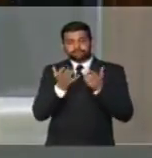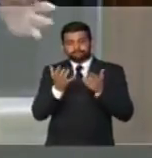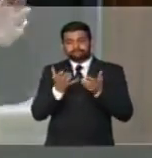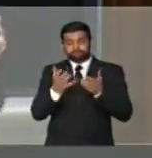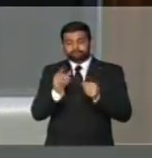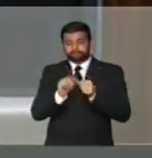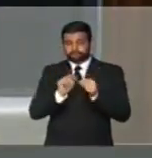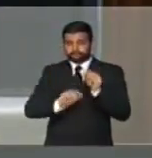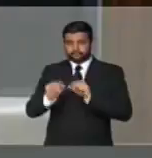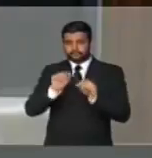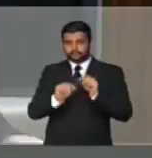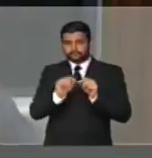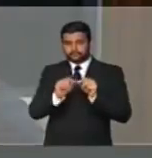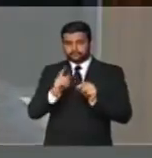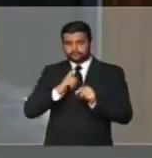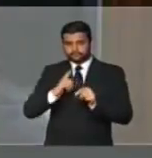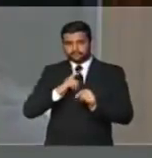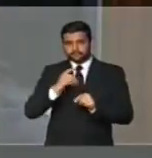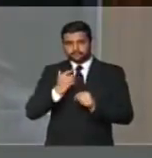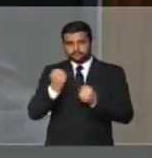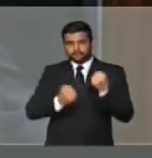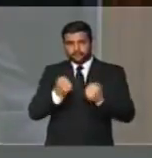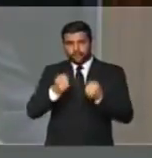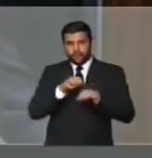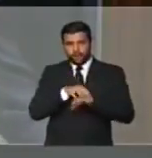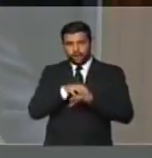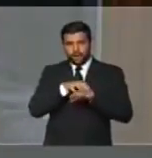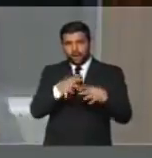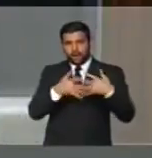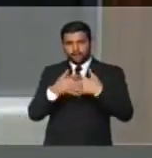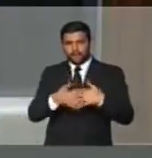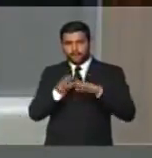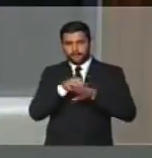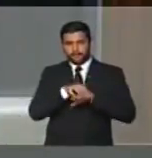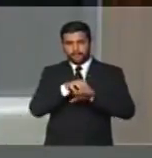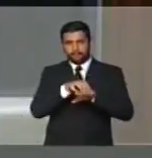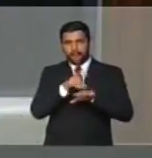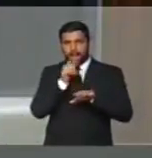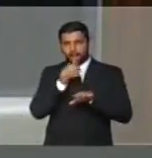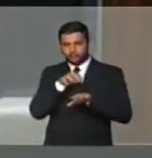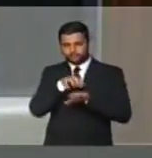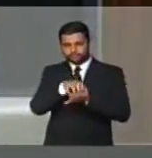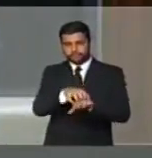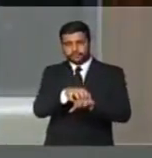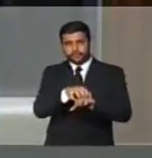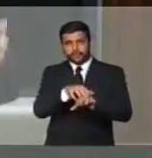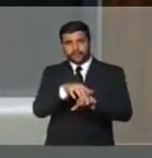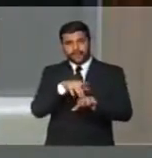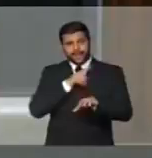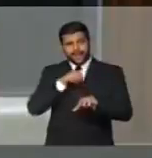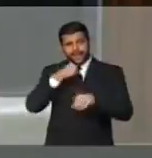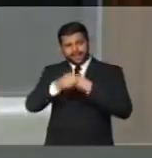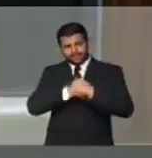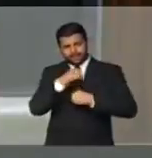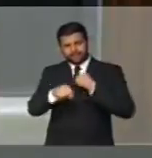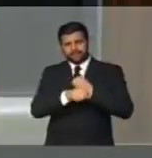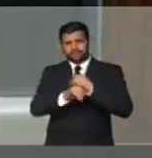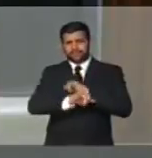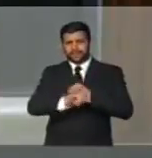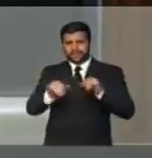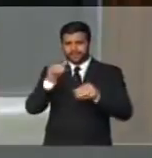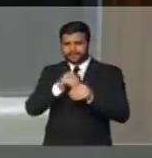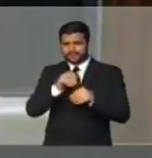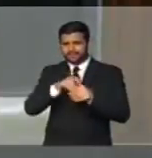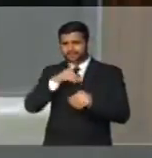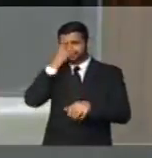mesmo ter o carro-pipa. O que eles querem mesmo é a cada ano de eleição